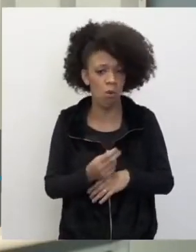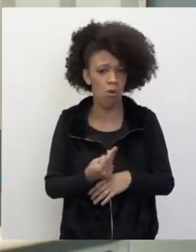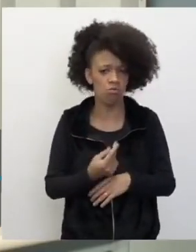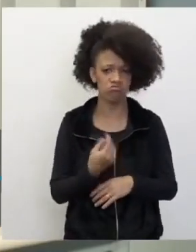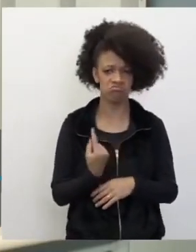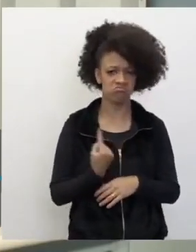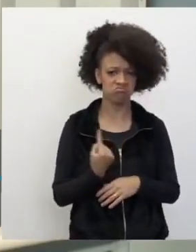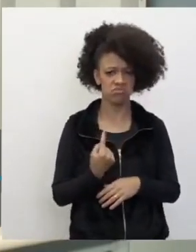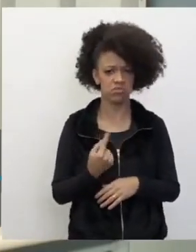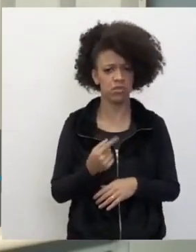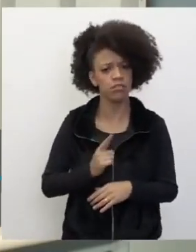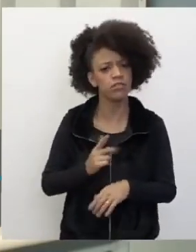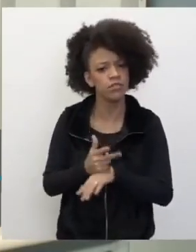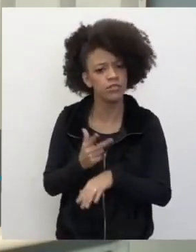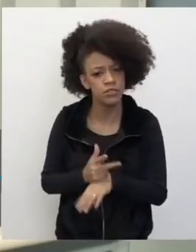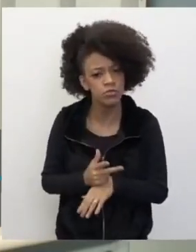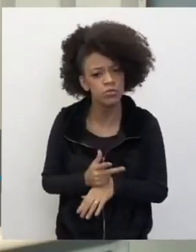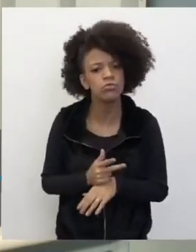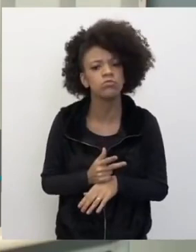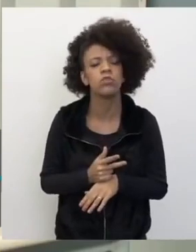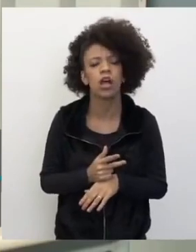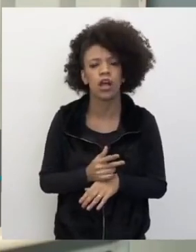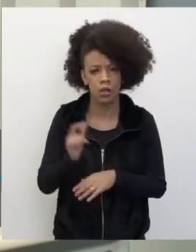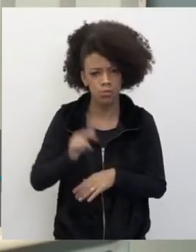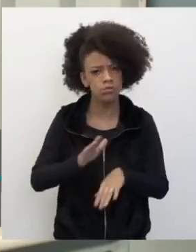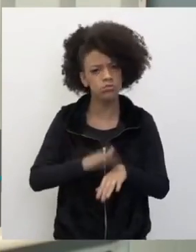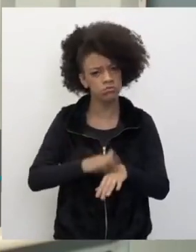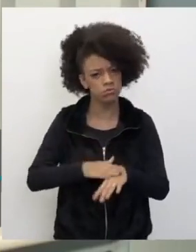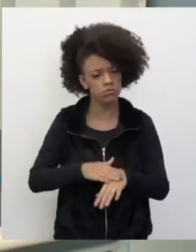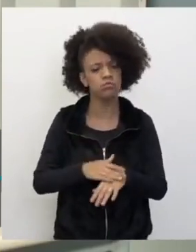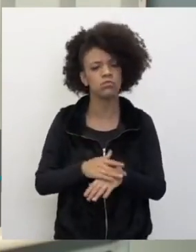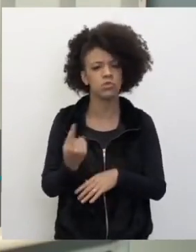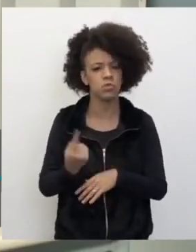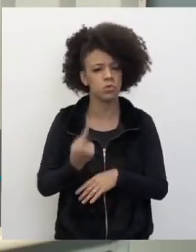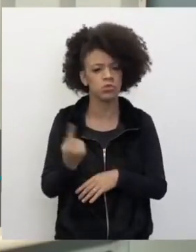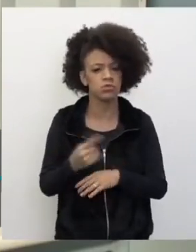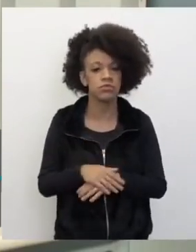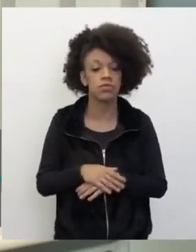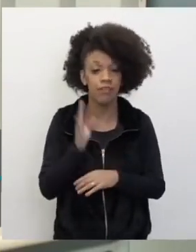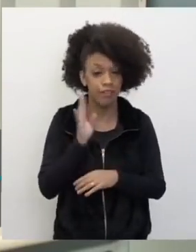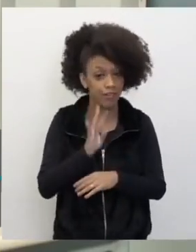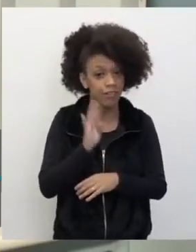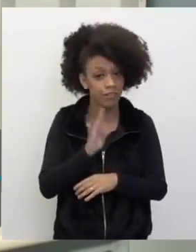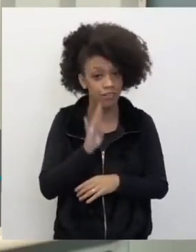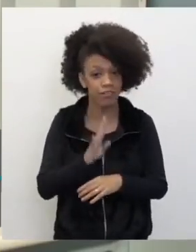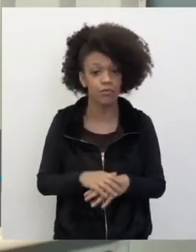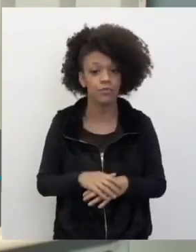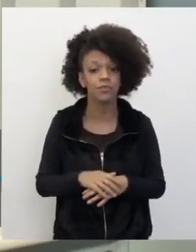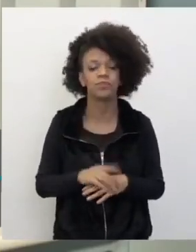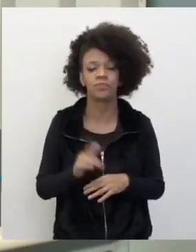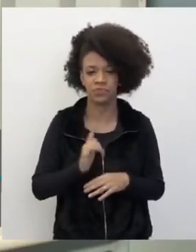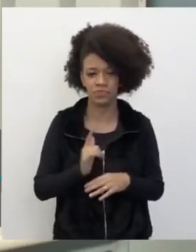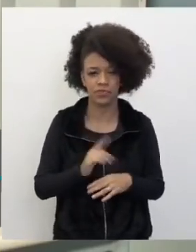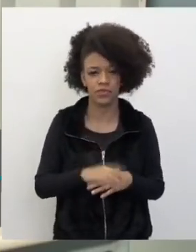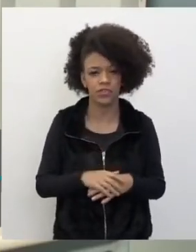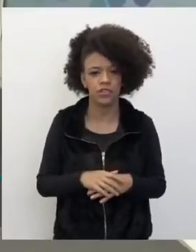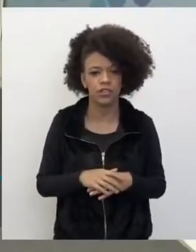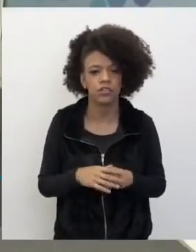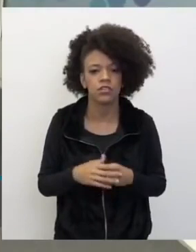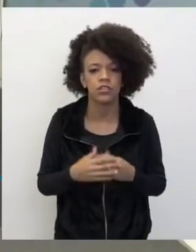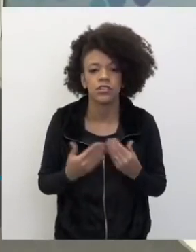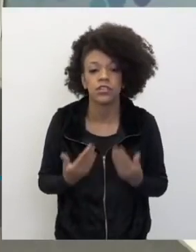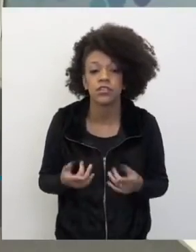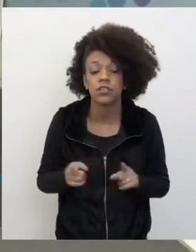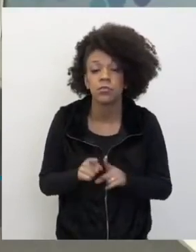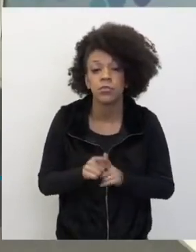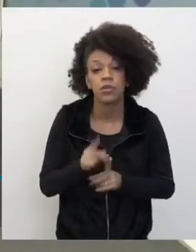mesmo. Tem bastante vídeo na internet que a pessoa faz sozinho, o Cup Song, é muito bonito, tem muita coisa bacana. Então, inclusive que a